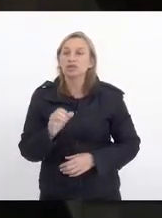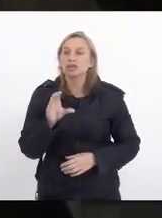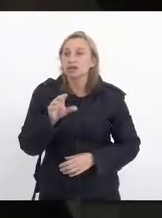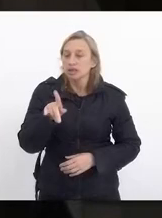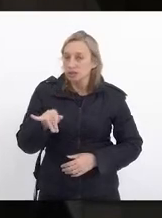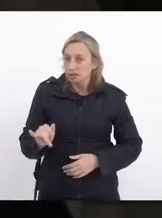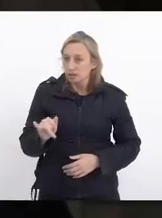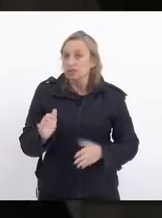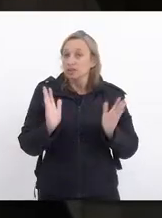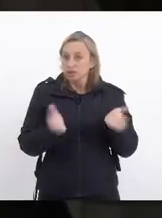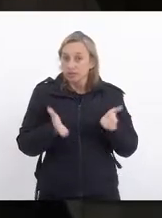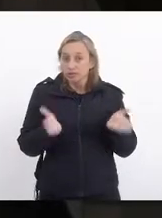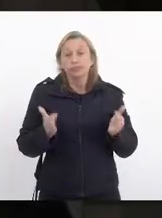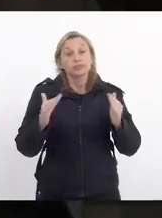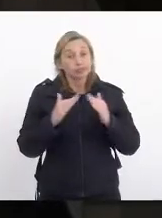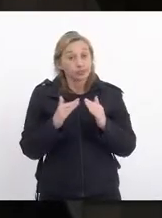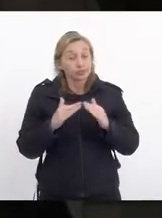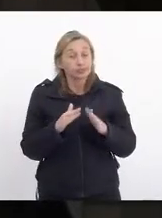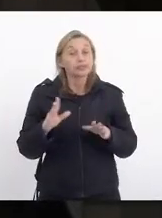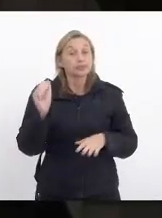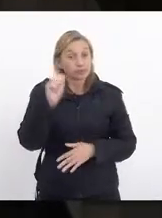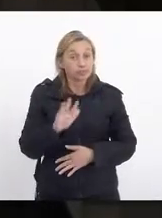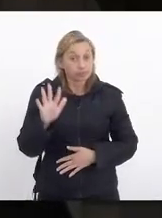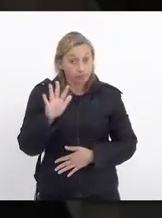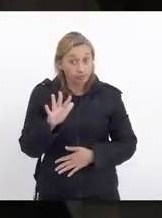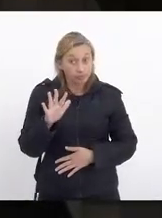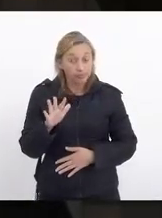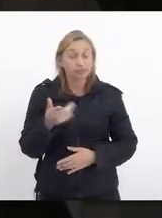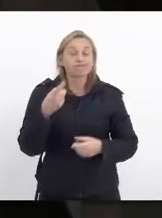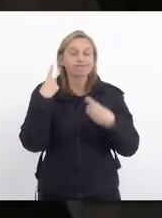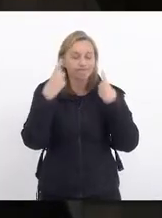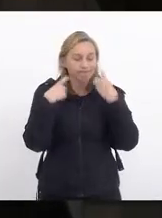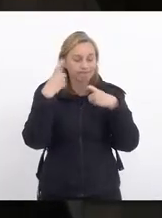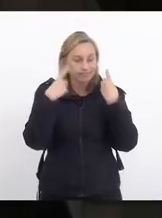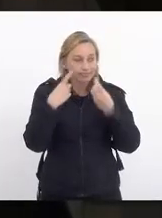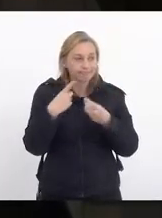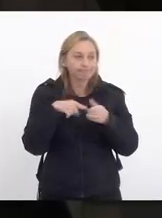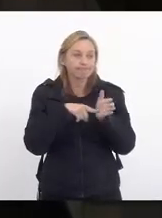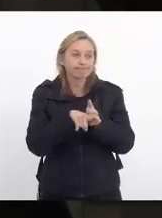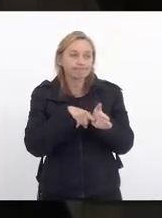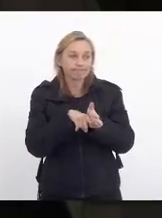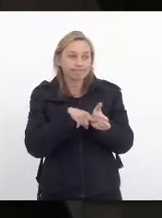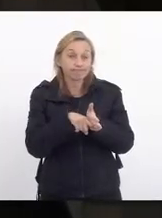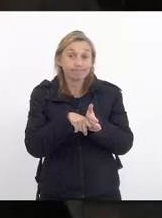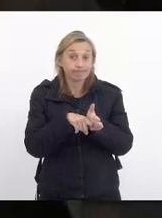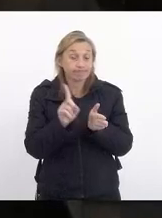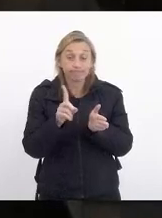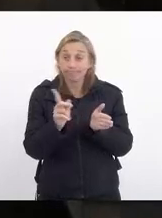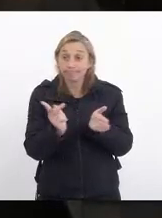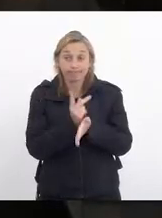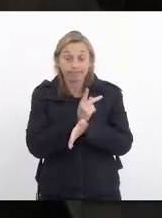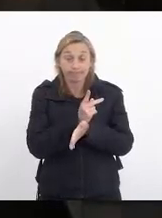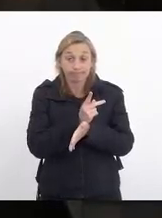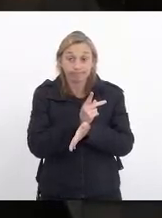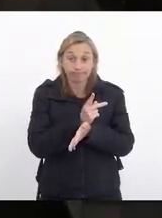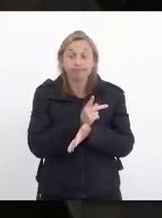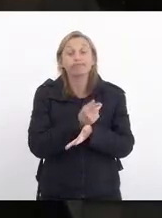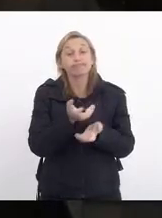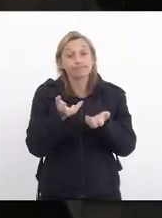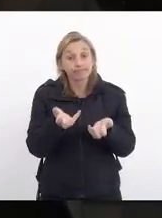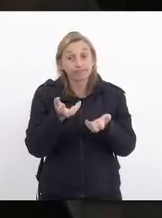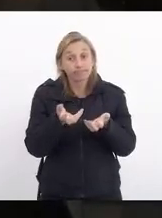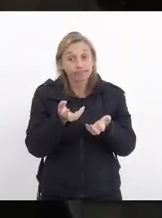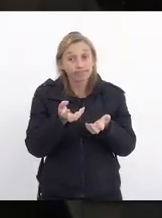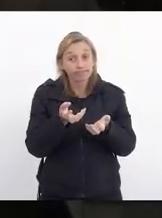CPI e agora da casa como um todo tá preocupada com essa fiscalização ocorra e estamos querendo